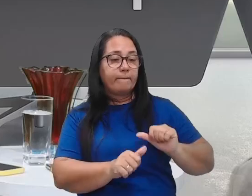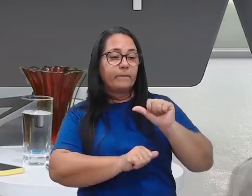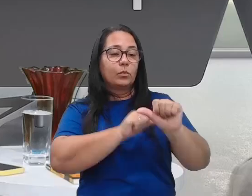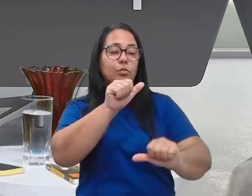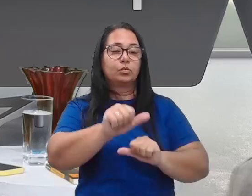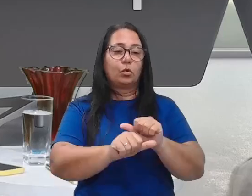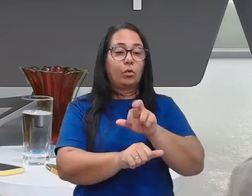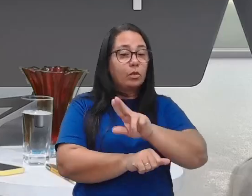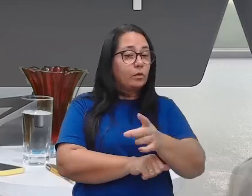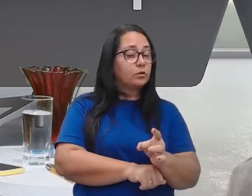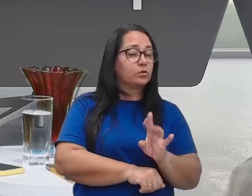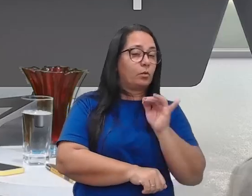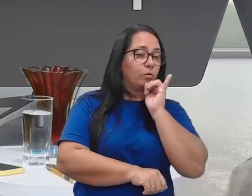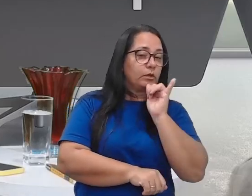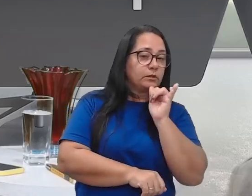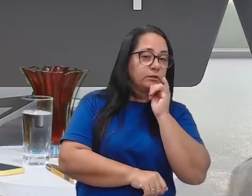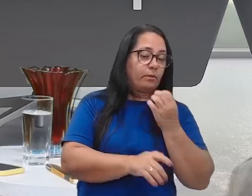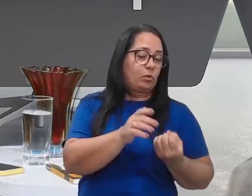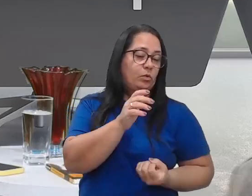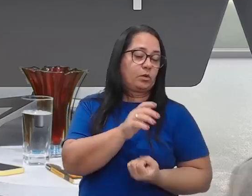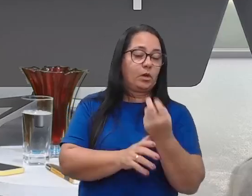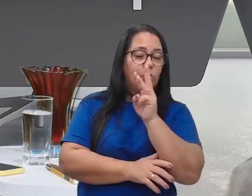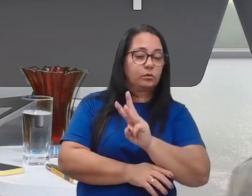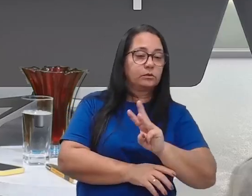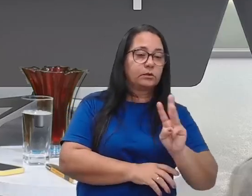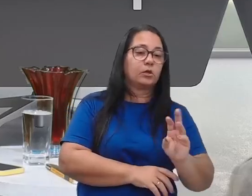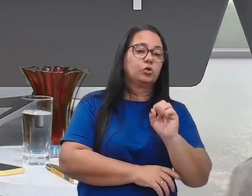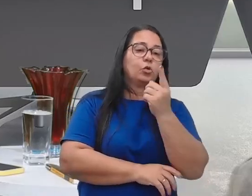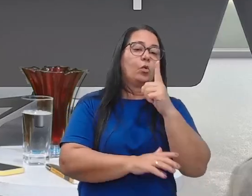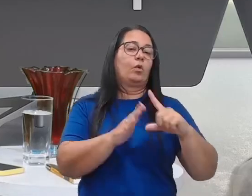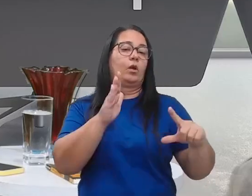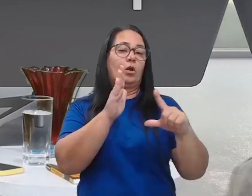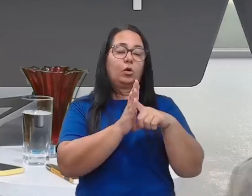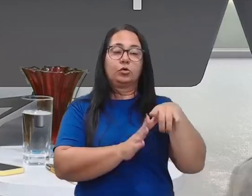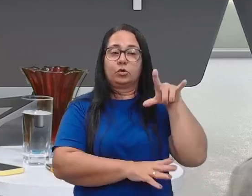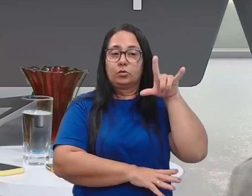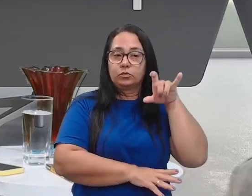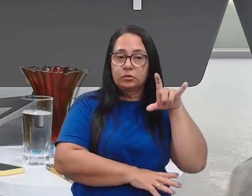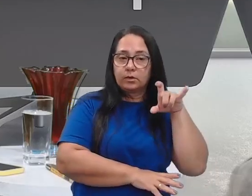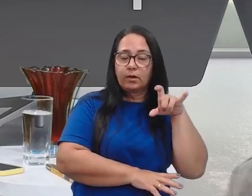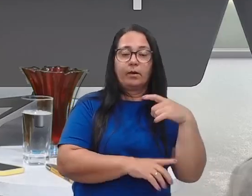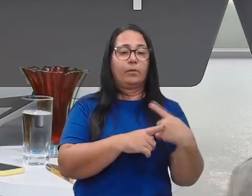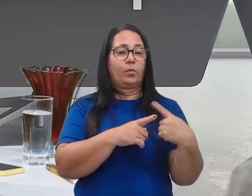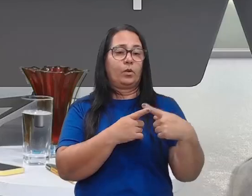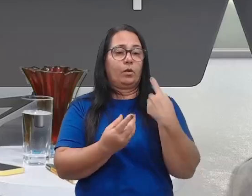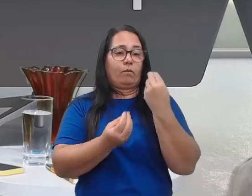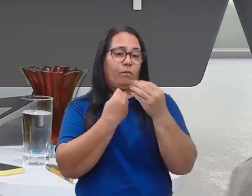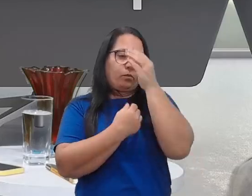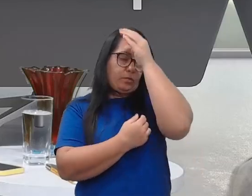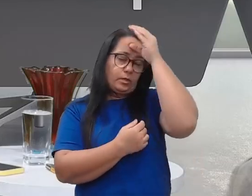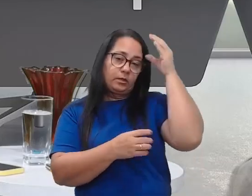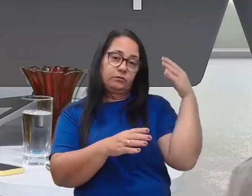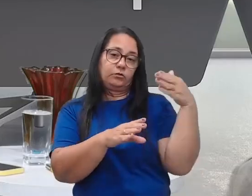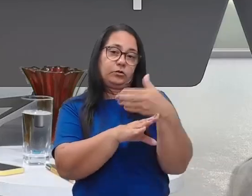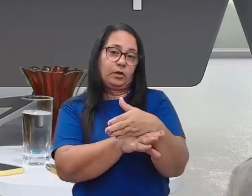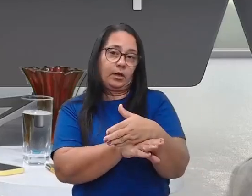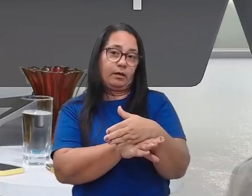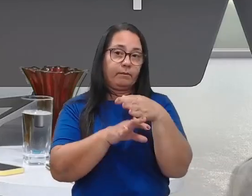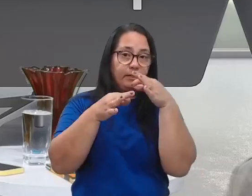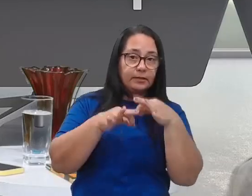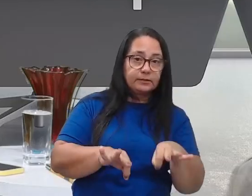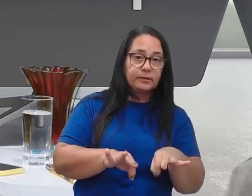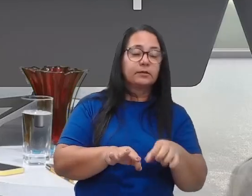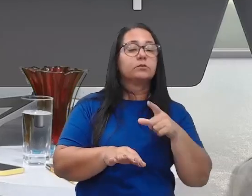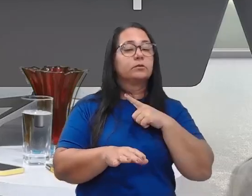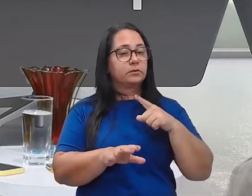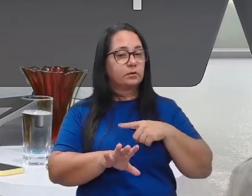loja no Instagram. O seu cliente não vai chegar lá e você vai vender e a empresa vai dar certo. Tem várias ferramentas tecnológicas que